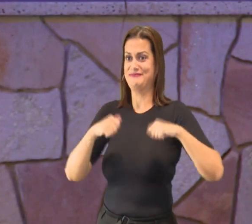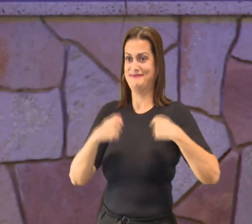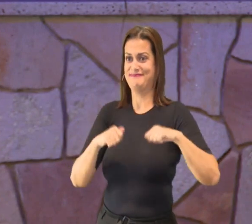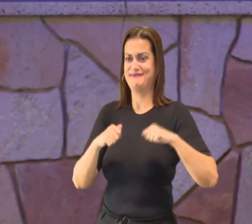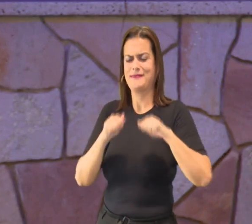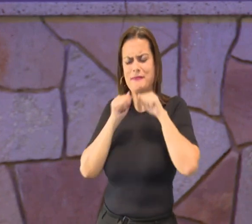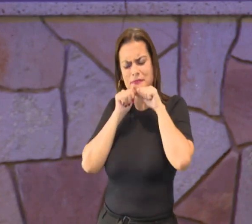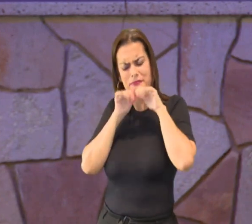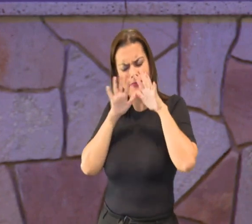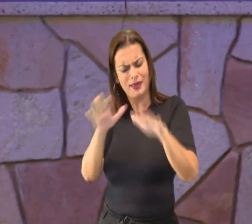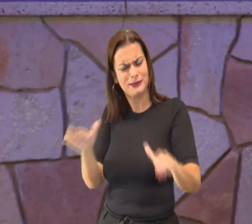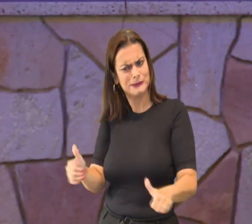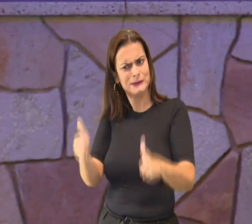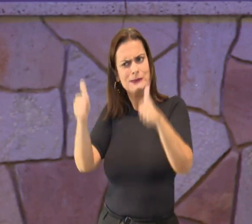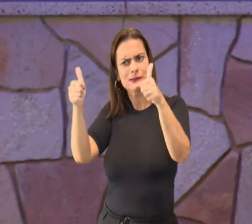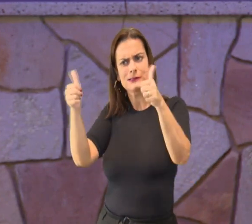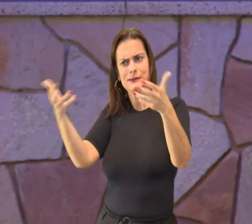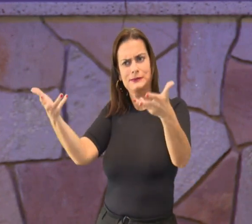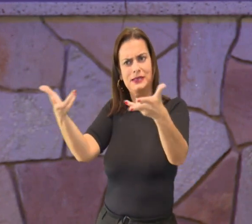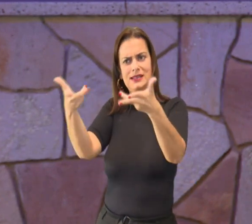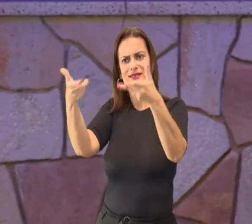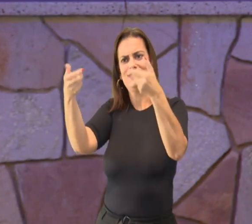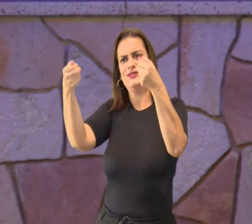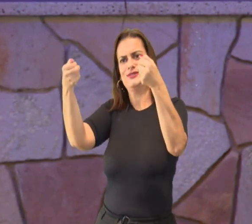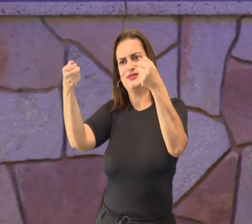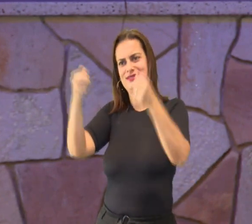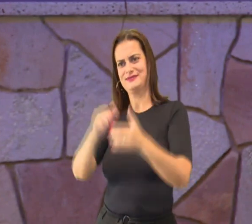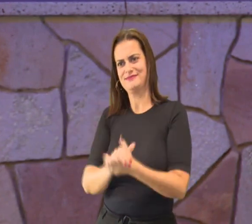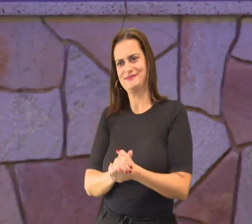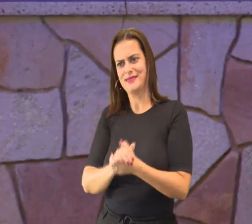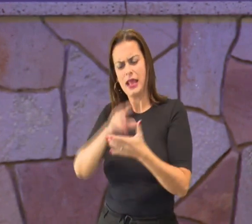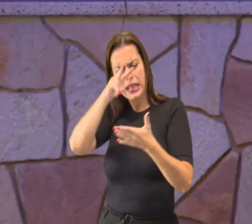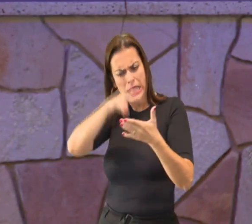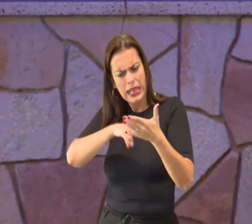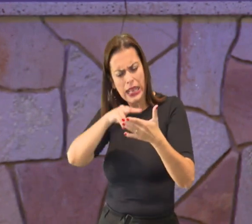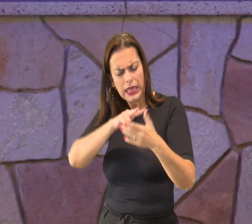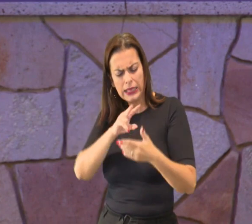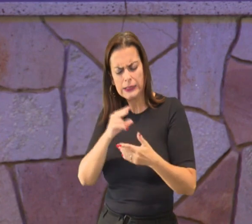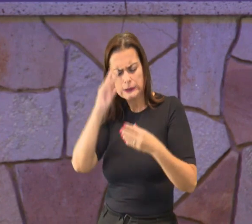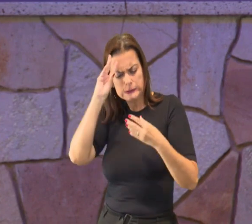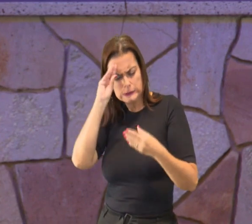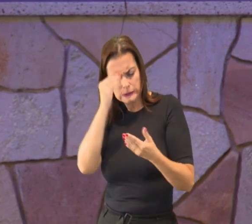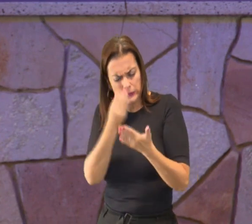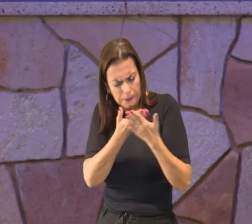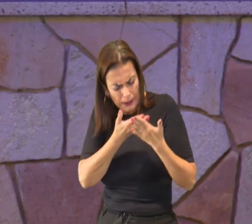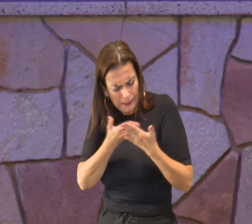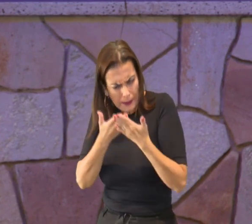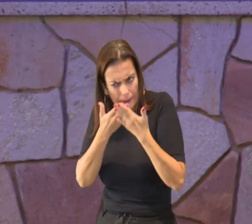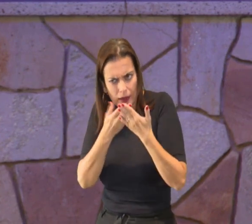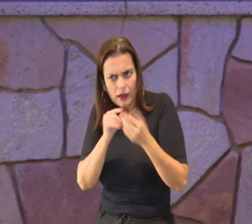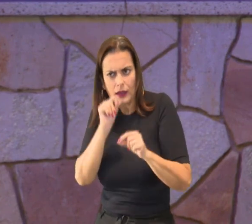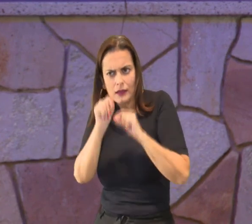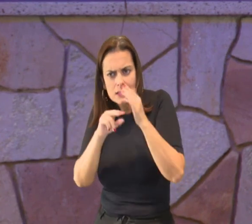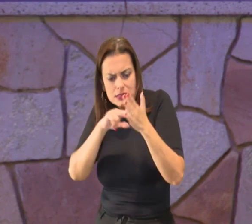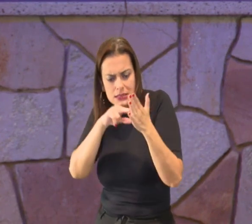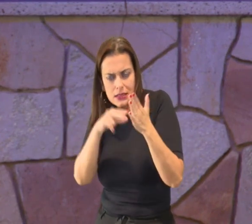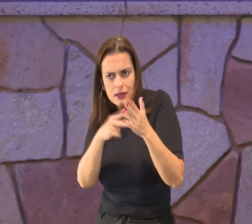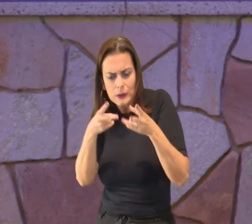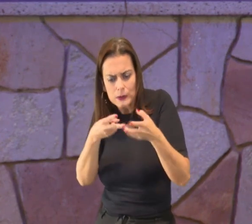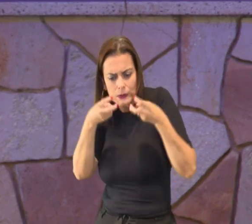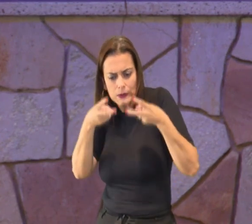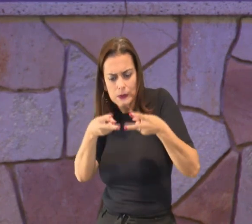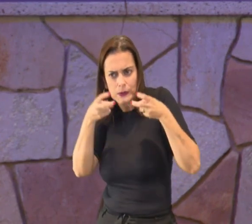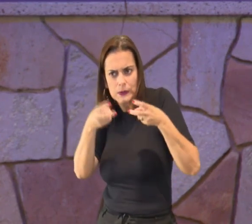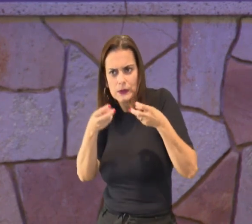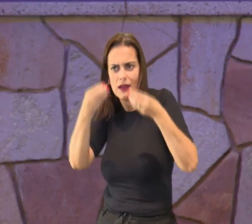Que bênção, que bênção. Leia com cuidado, entendendo o que significa e buscando